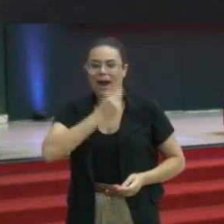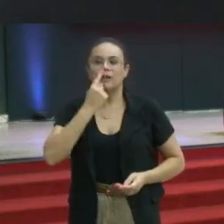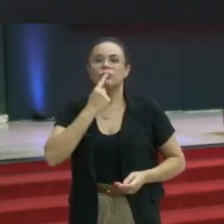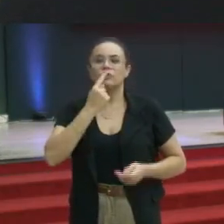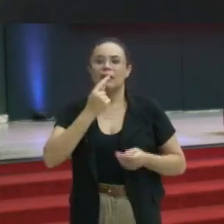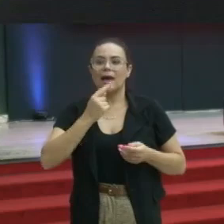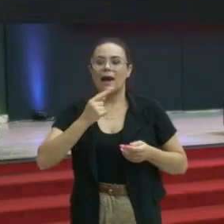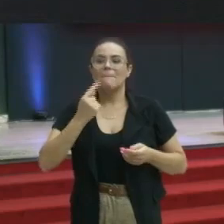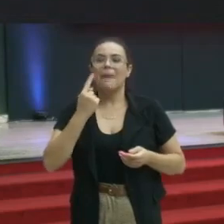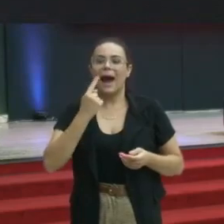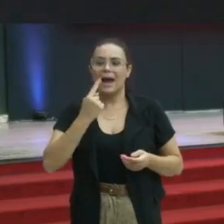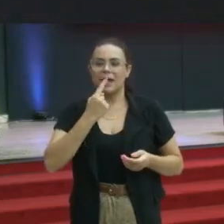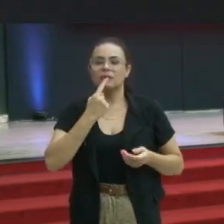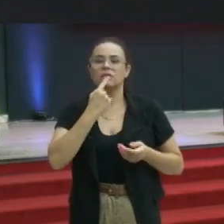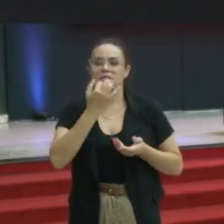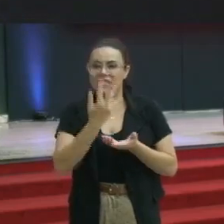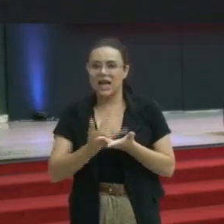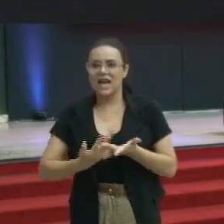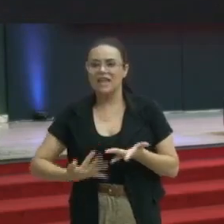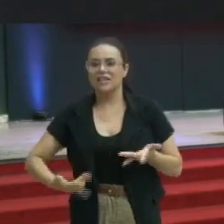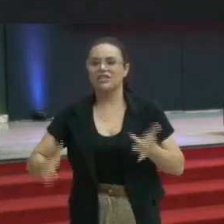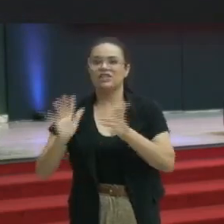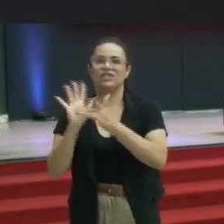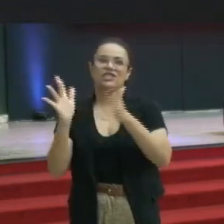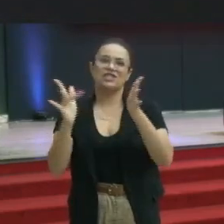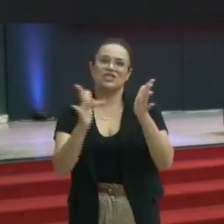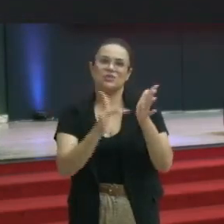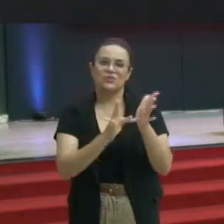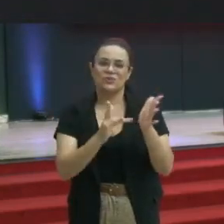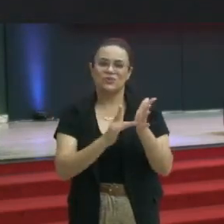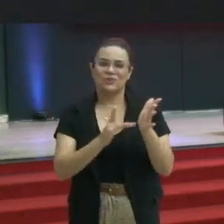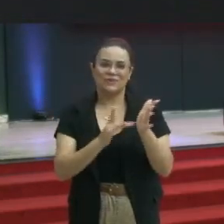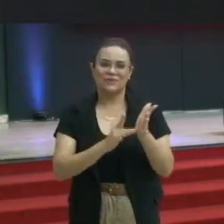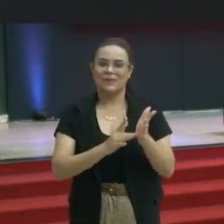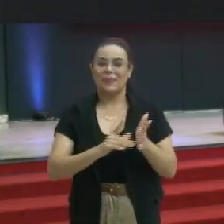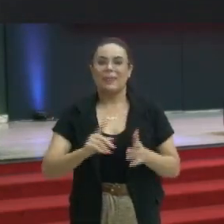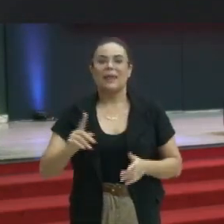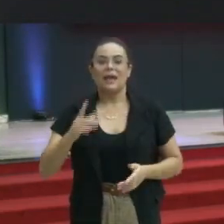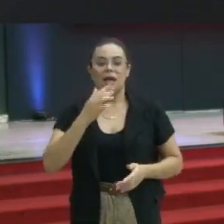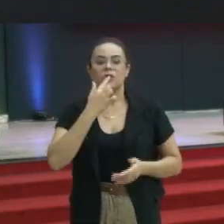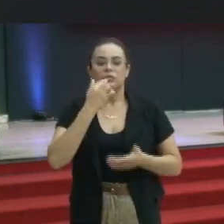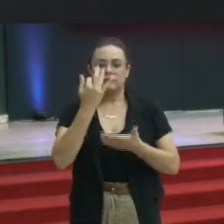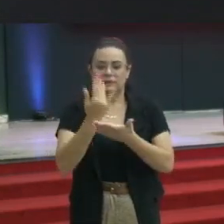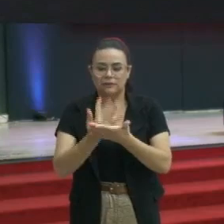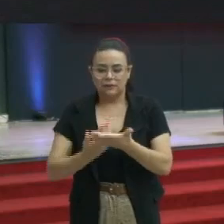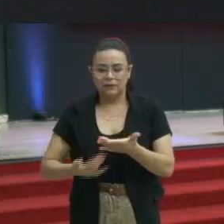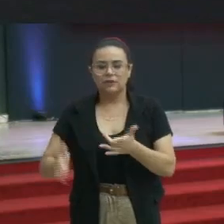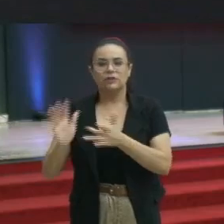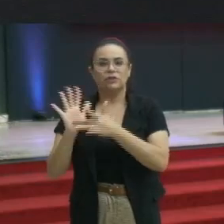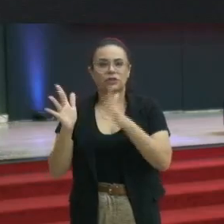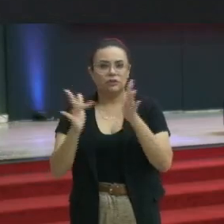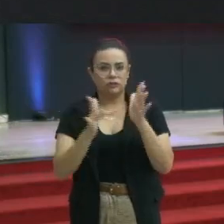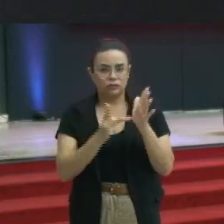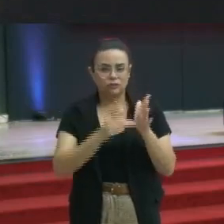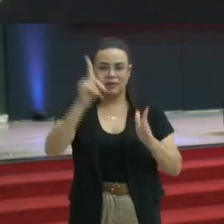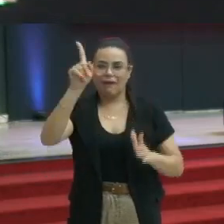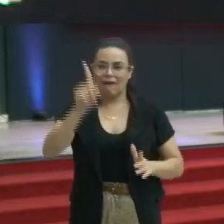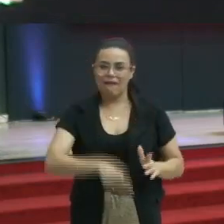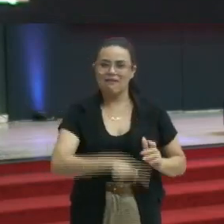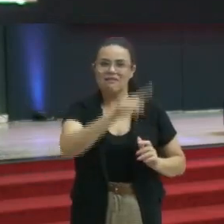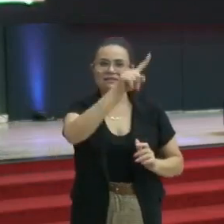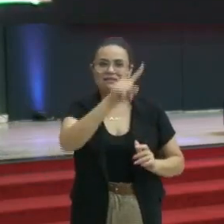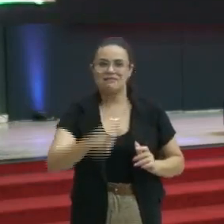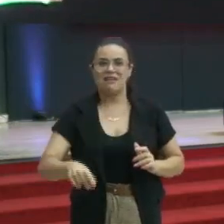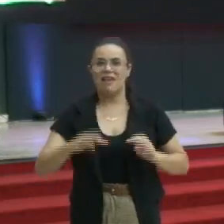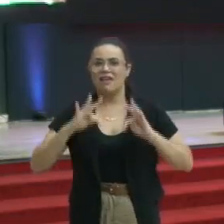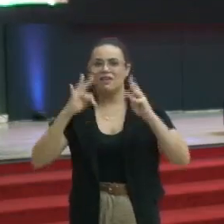Jesus não apaga os nossos pecados. O sangue de Jesus cancela os